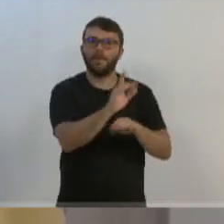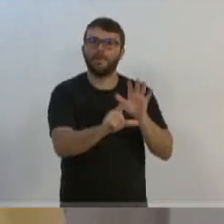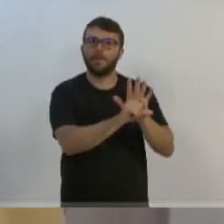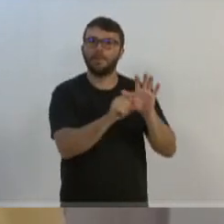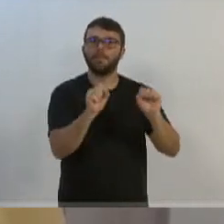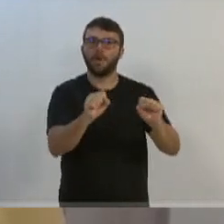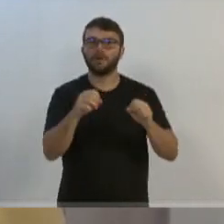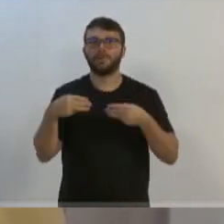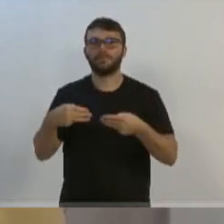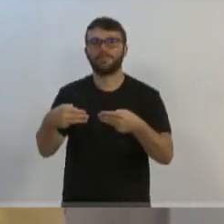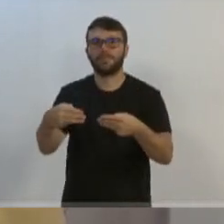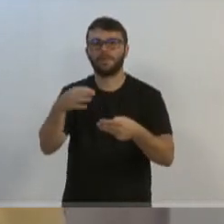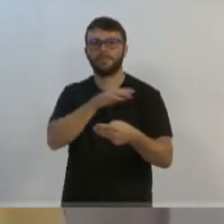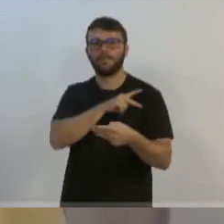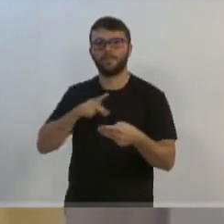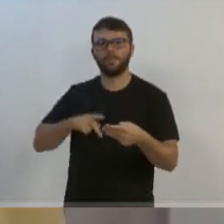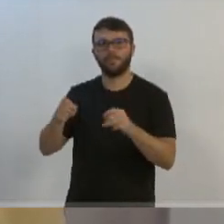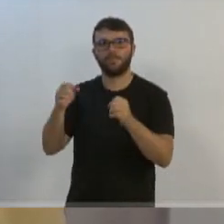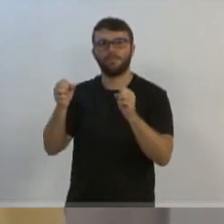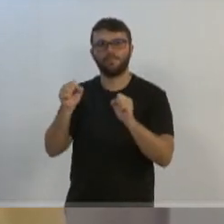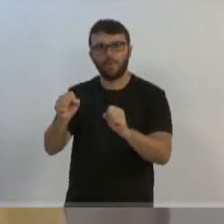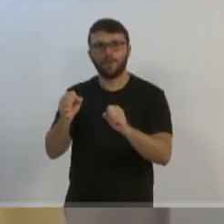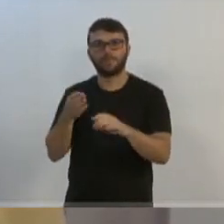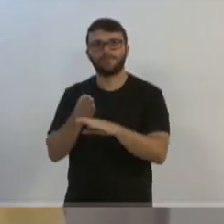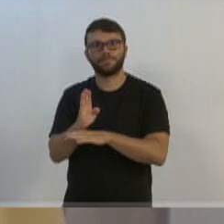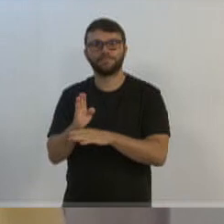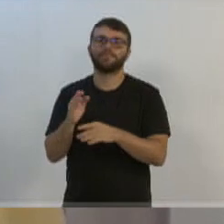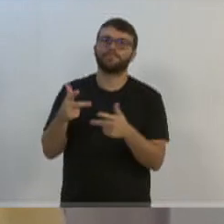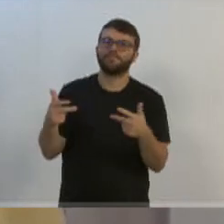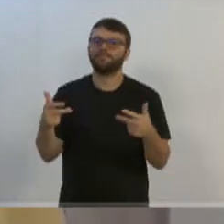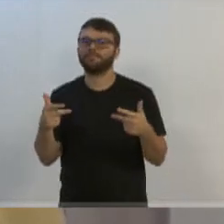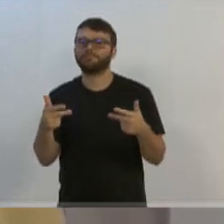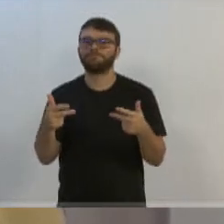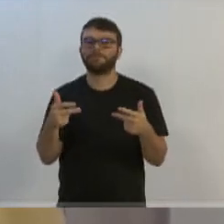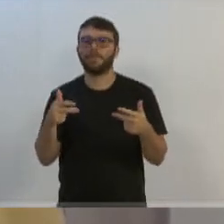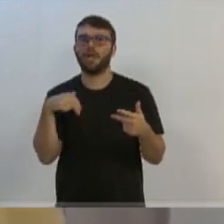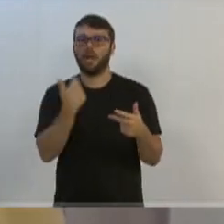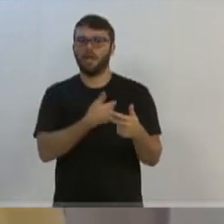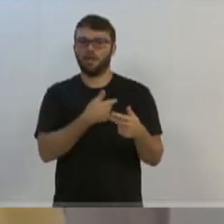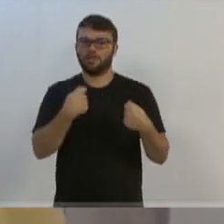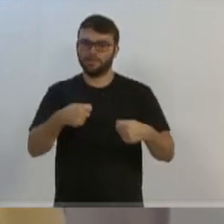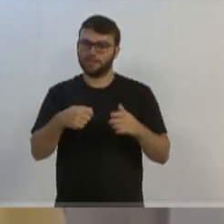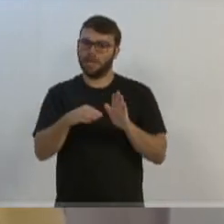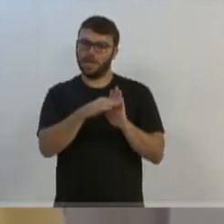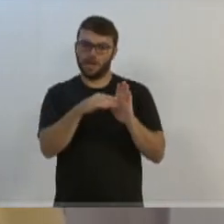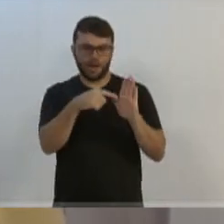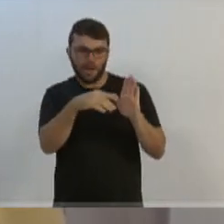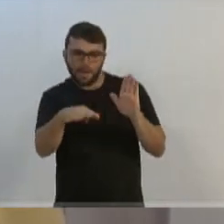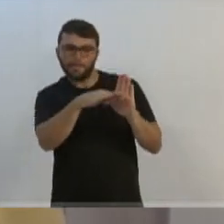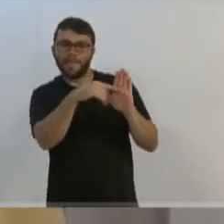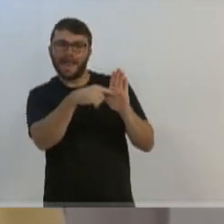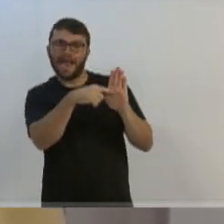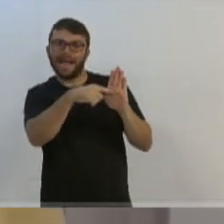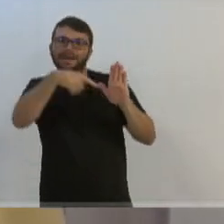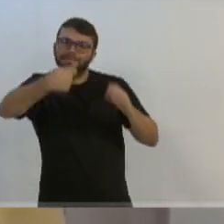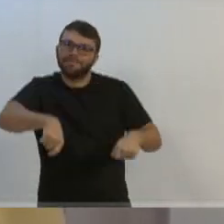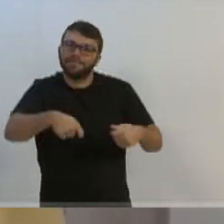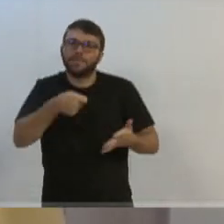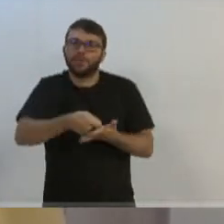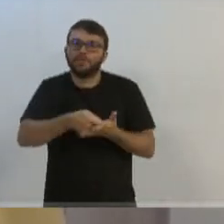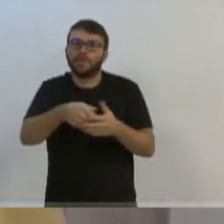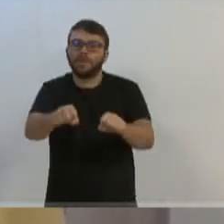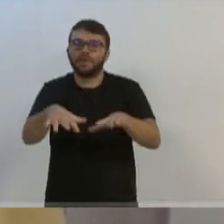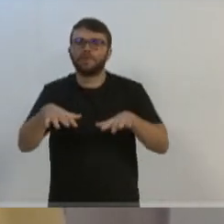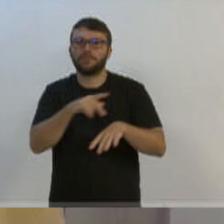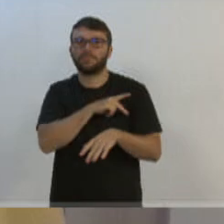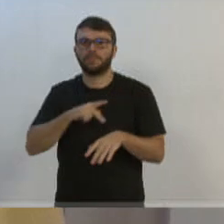Ministério Público e poderá ser judicializado. Então, existe um requisito necessário que, para esse tipo de projeto